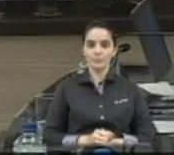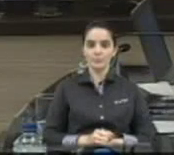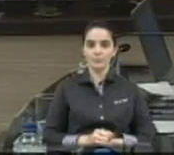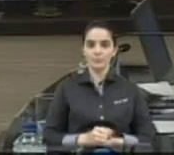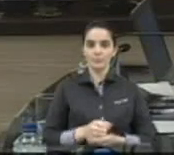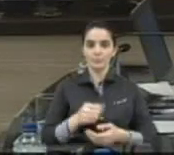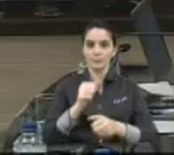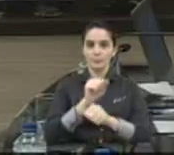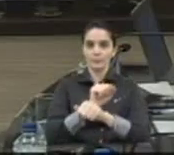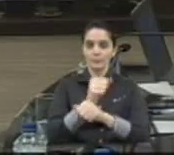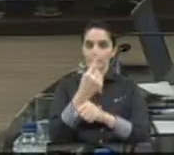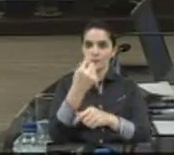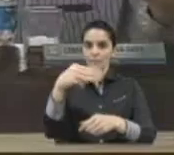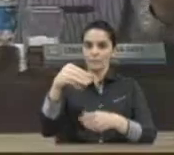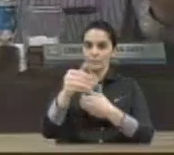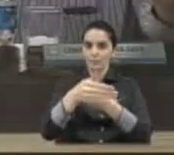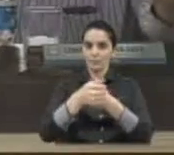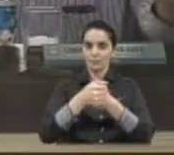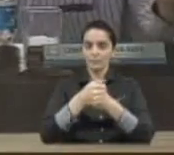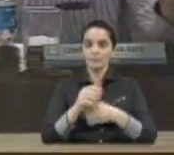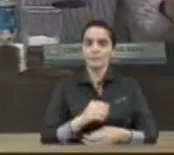A sessão está suspensa.